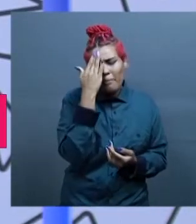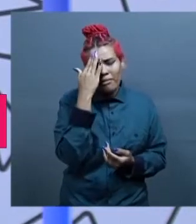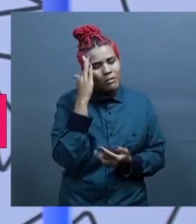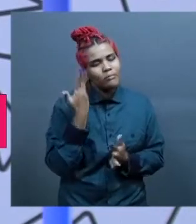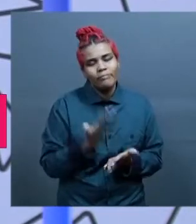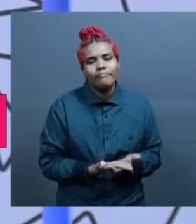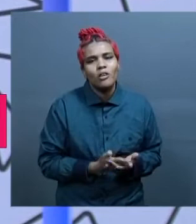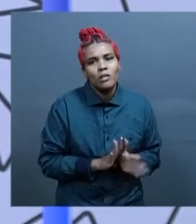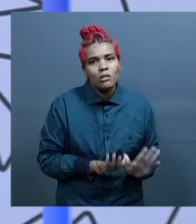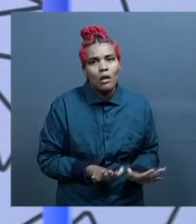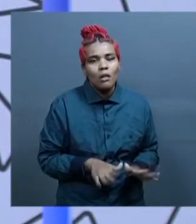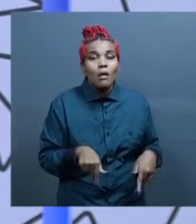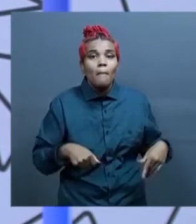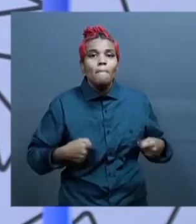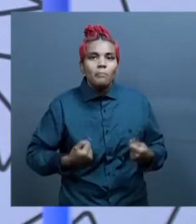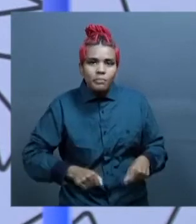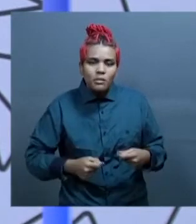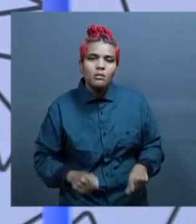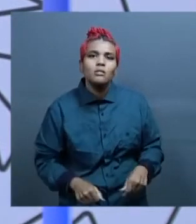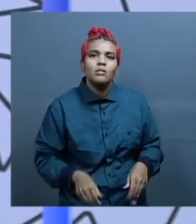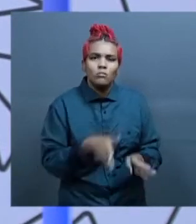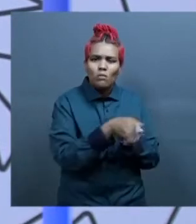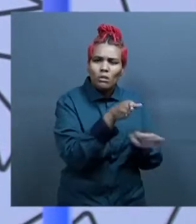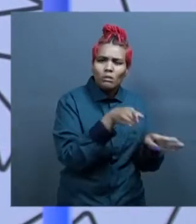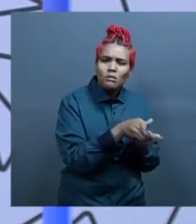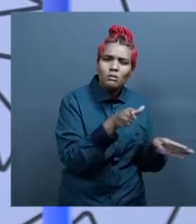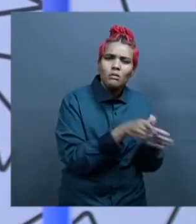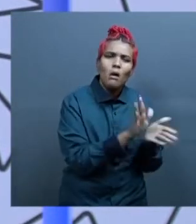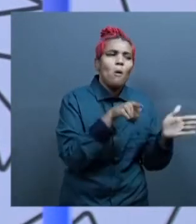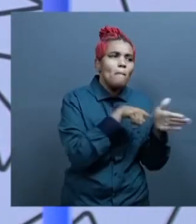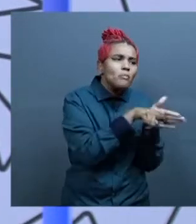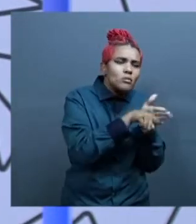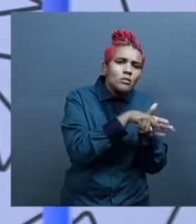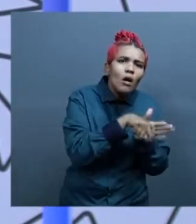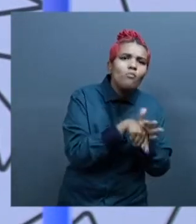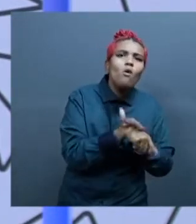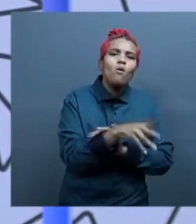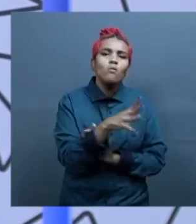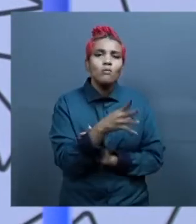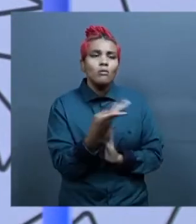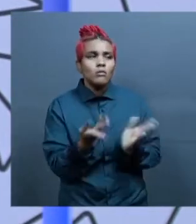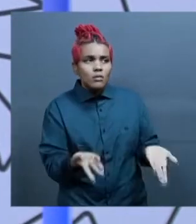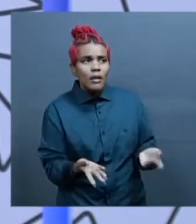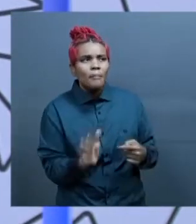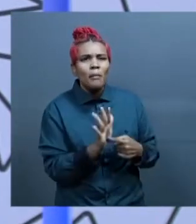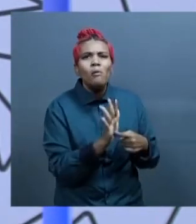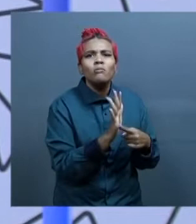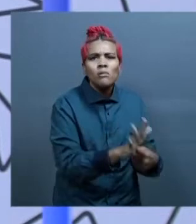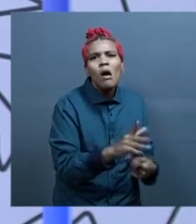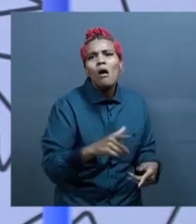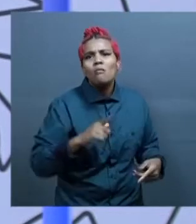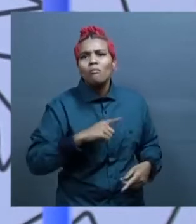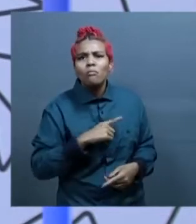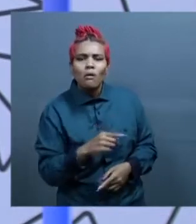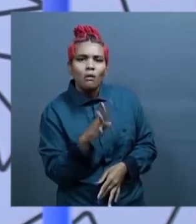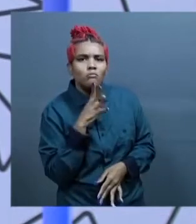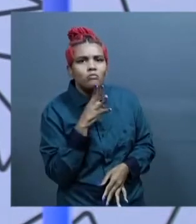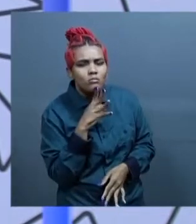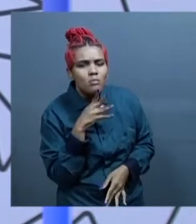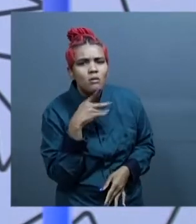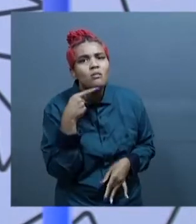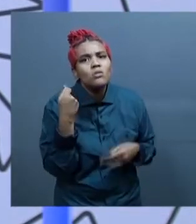população nem para nós pesquisadores é que conhecimento existe é que ele pode ser aplicado